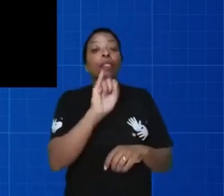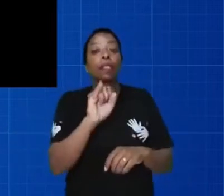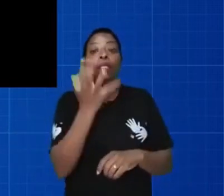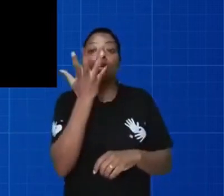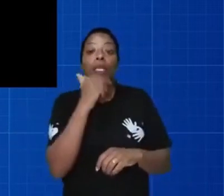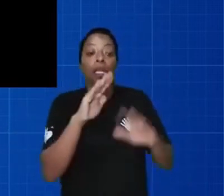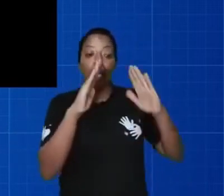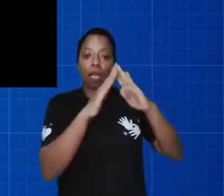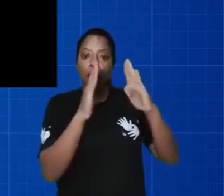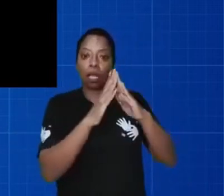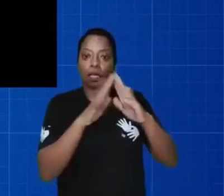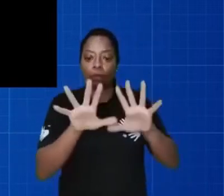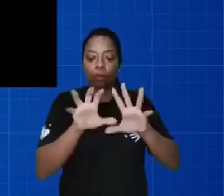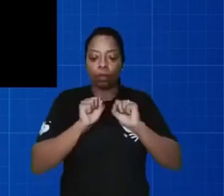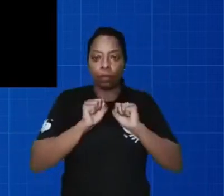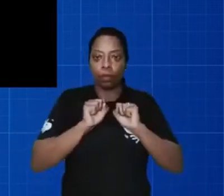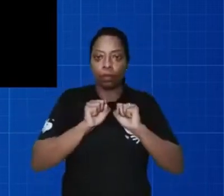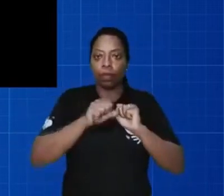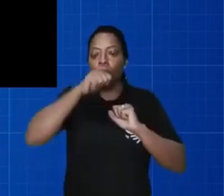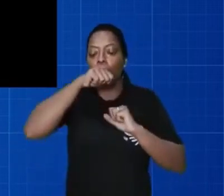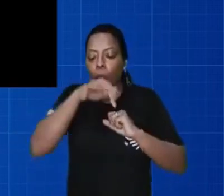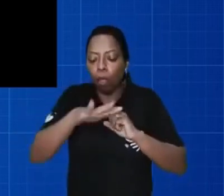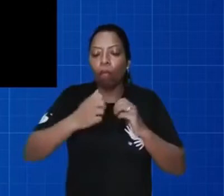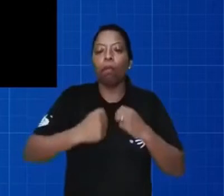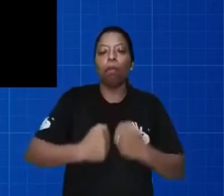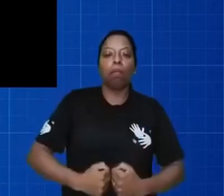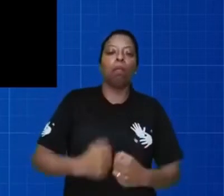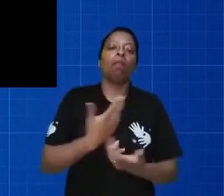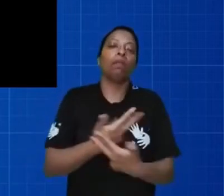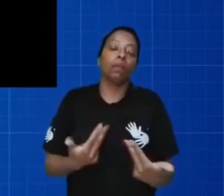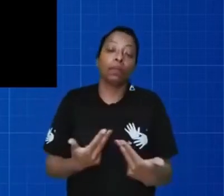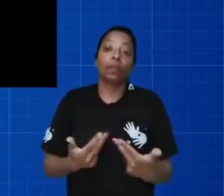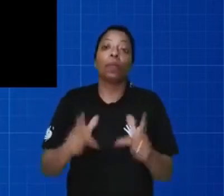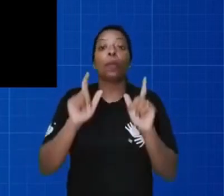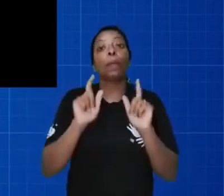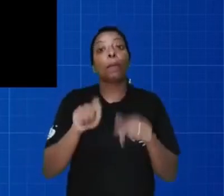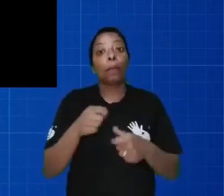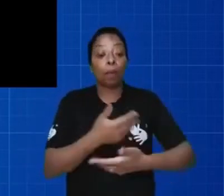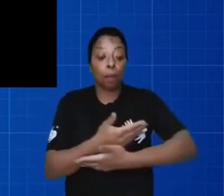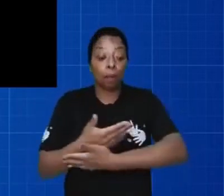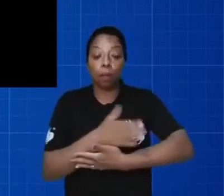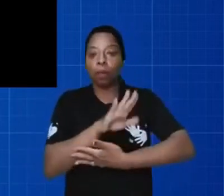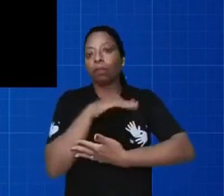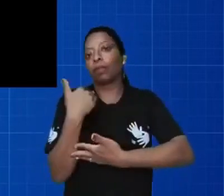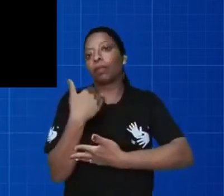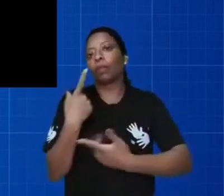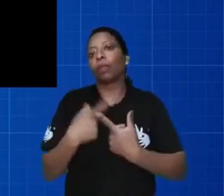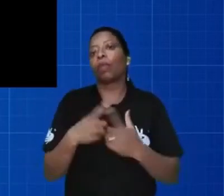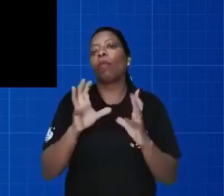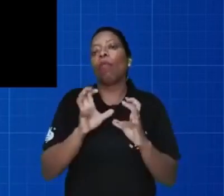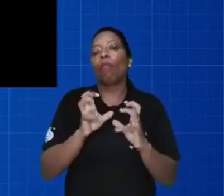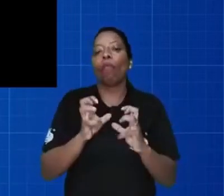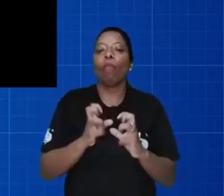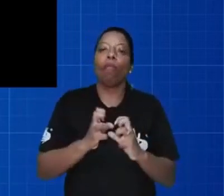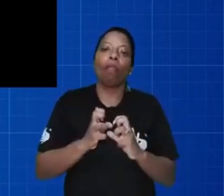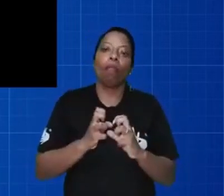a óbito muito rápido, porque a desidratação acontece de uma forma grave na criança, assim, ela desidrata muito rápido. Quem toma